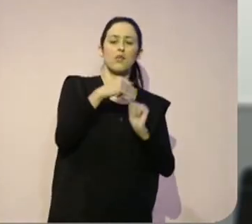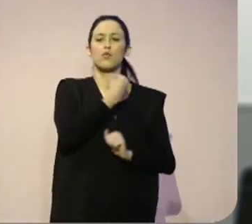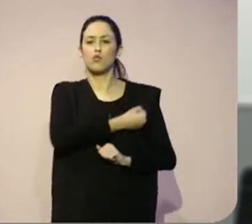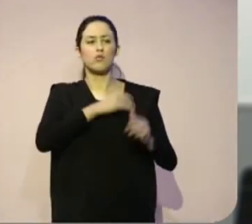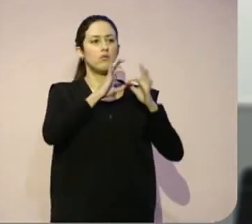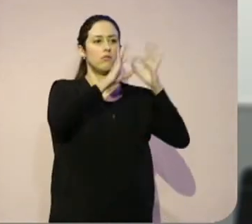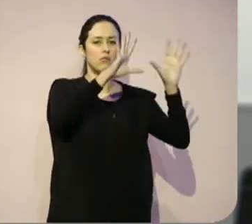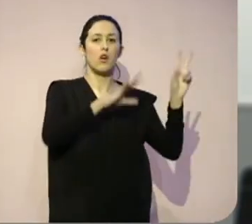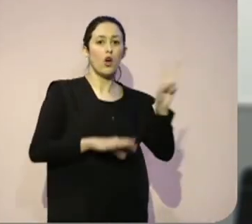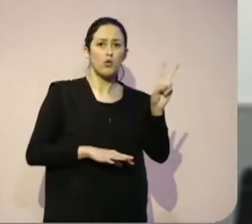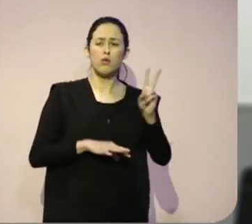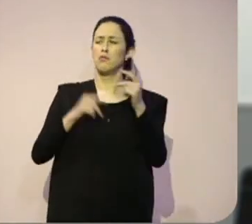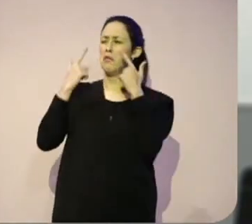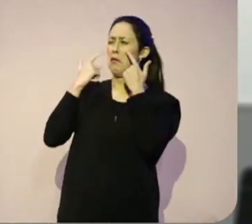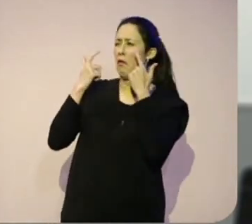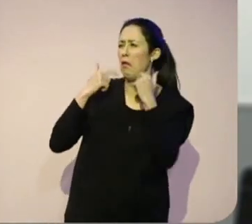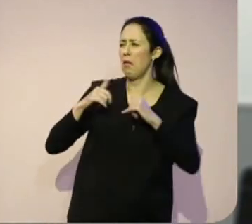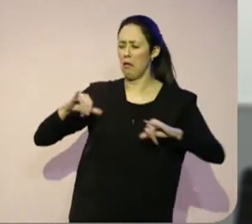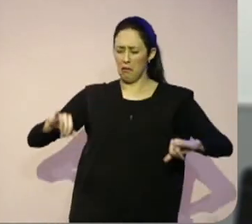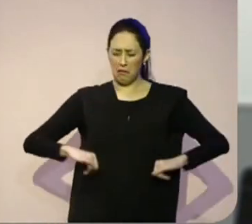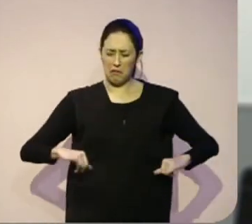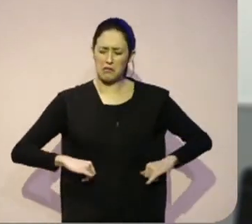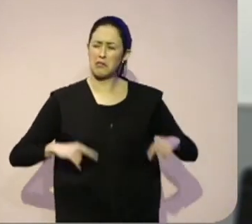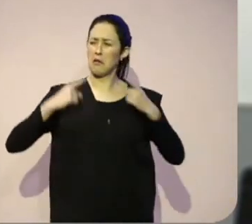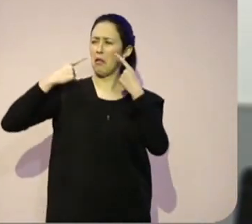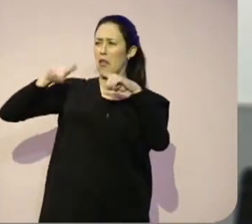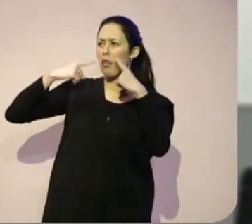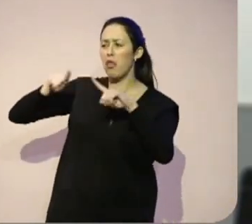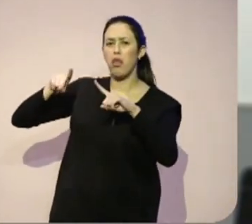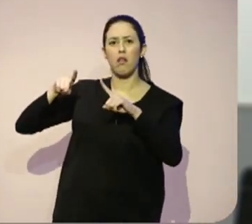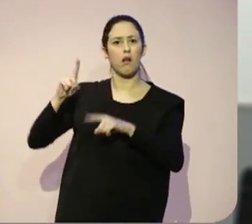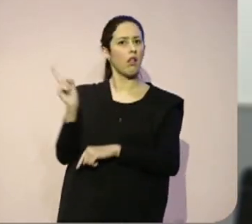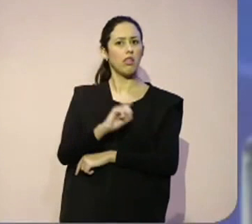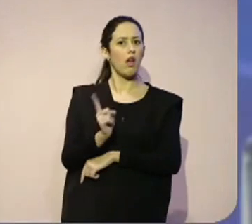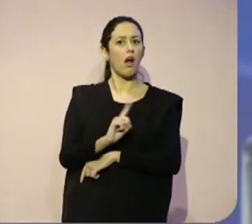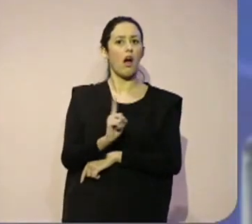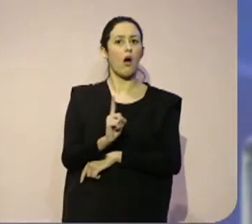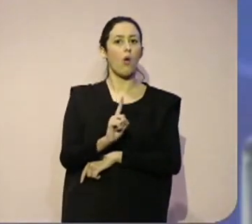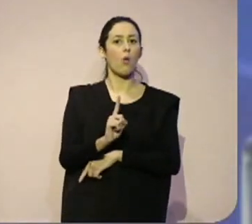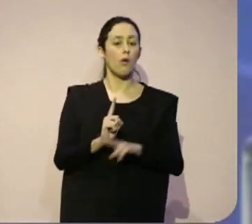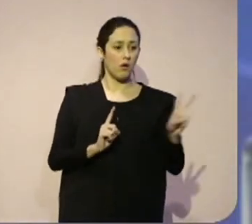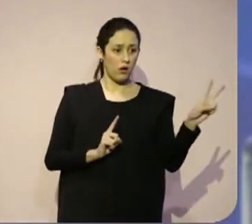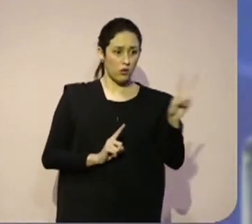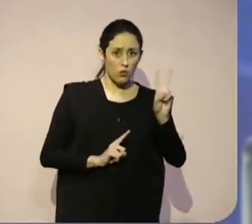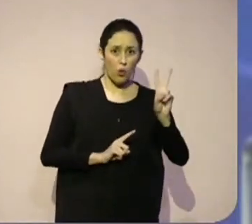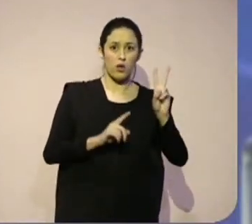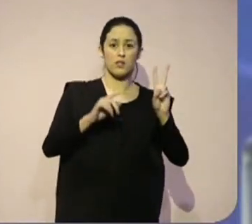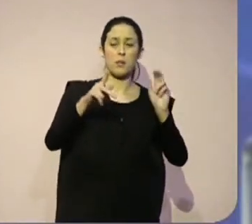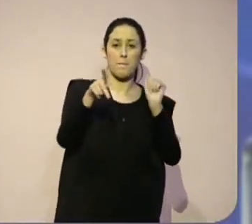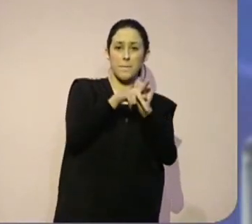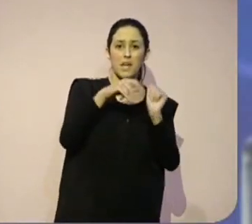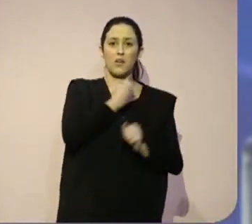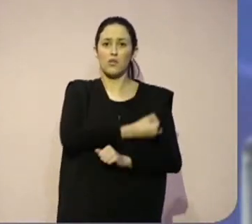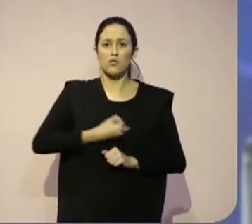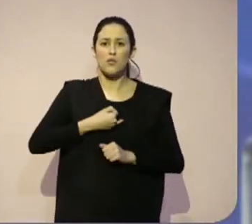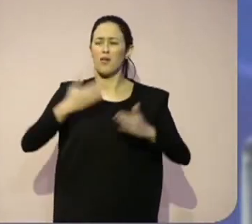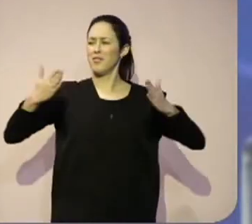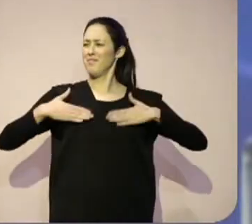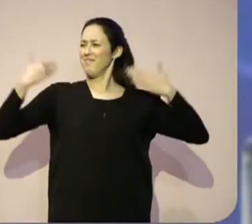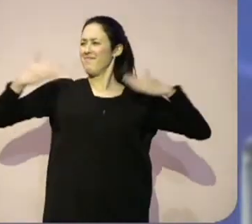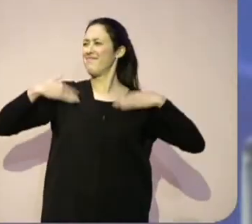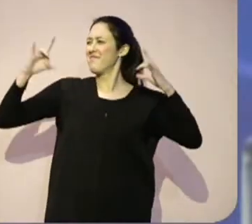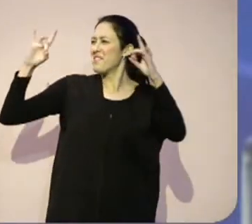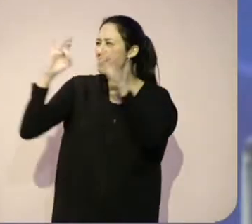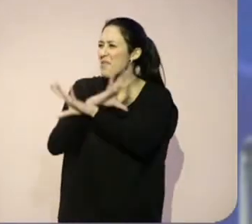choramingando, reclamando, muito pelo contrário, eles saem alegres e felizes